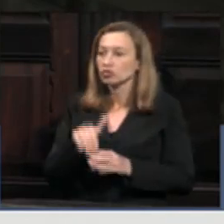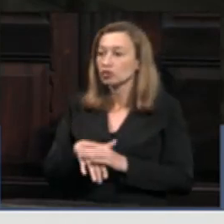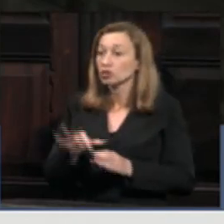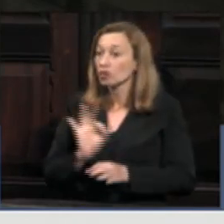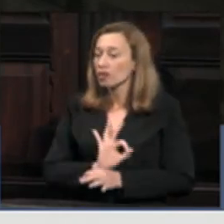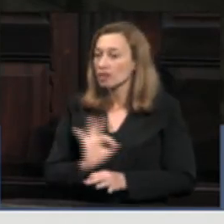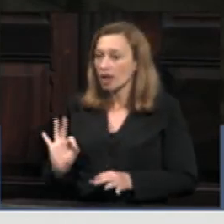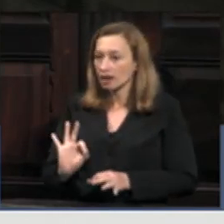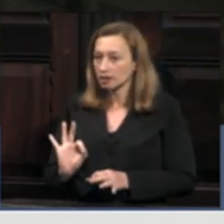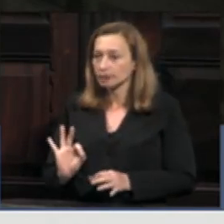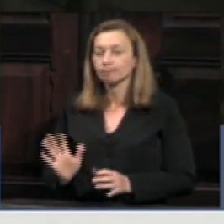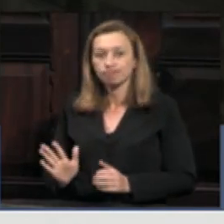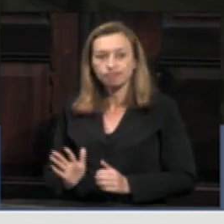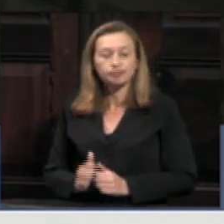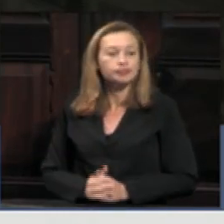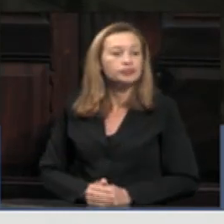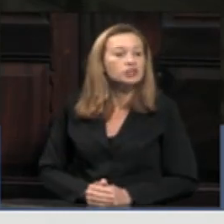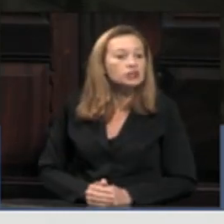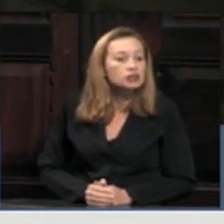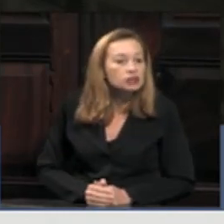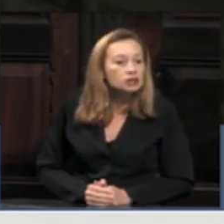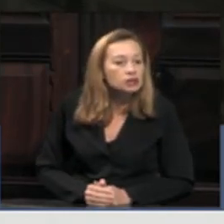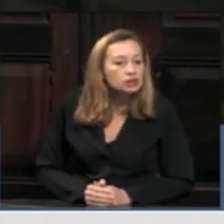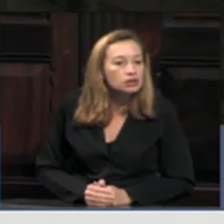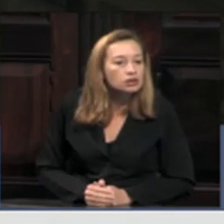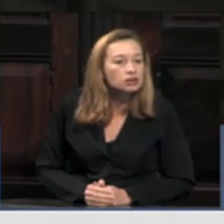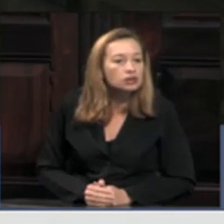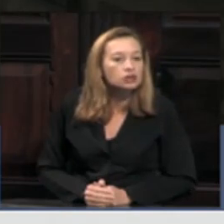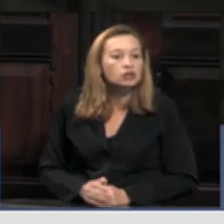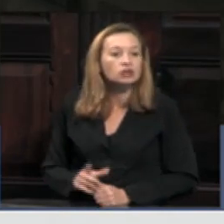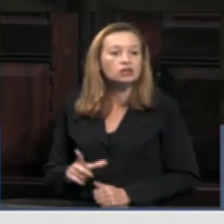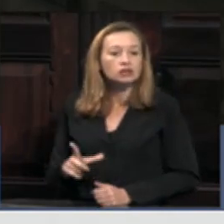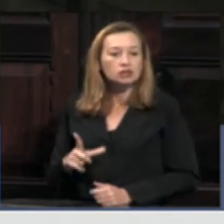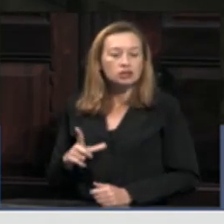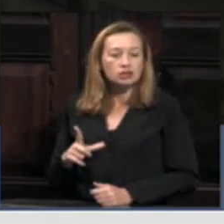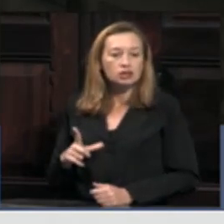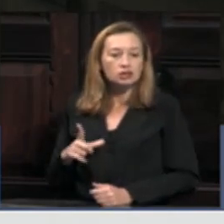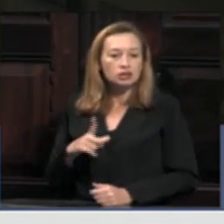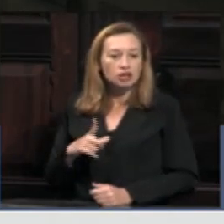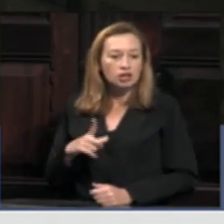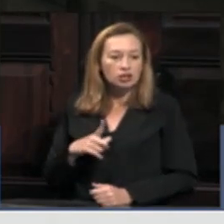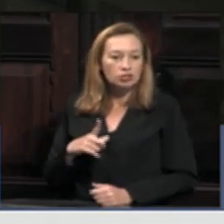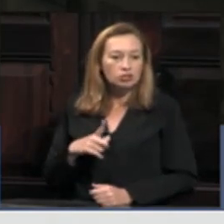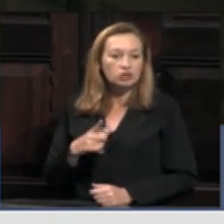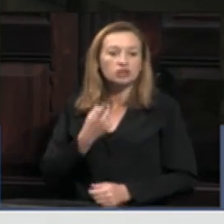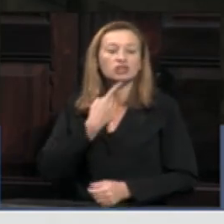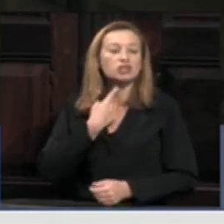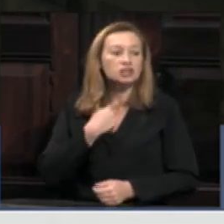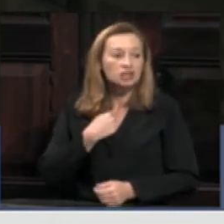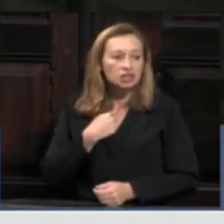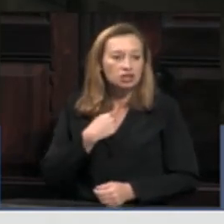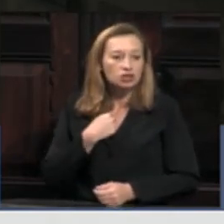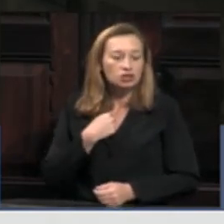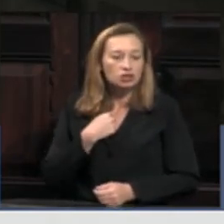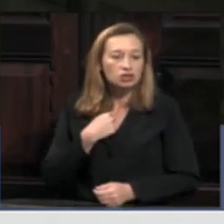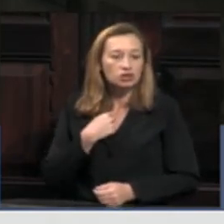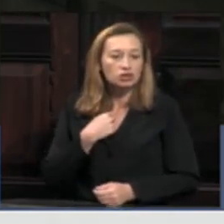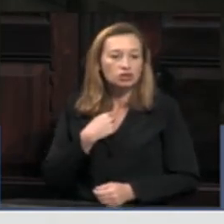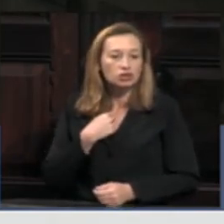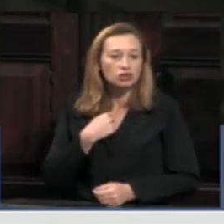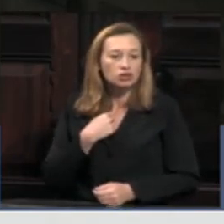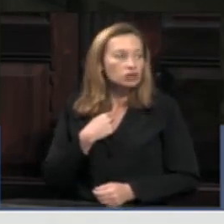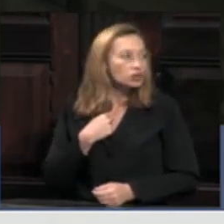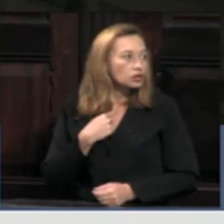projeto. Como a gente tem muita vontade que os obsessores subam, desapareçam,